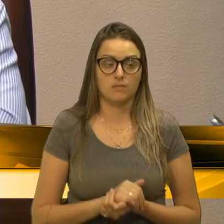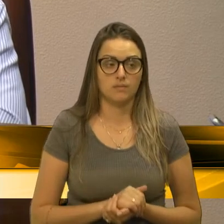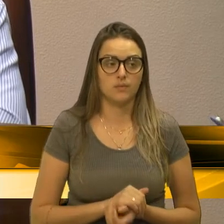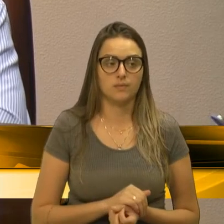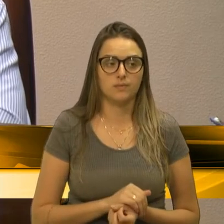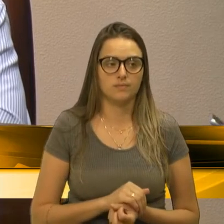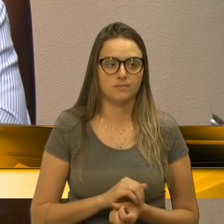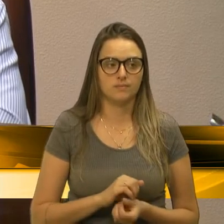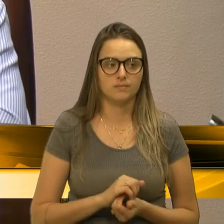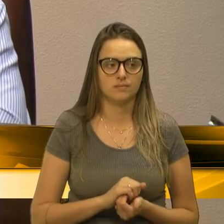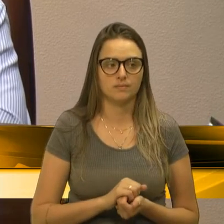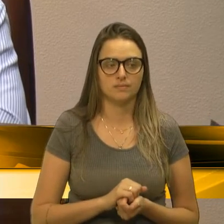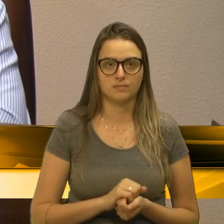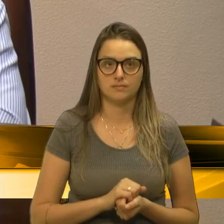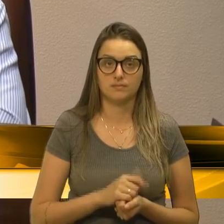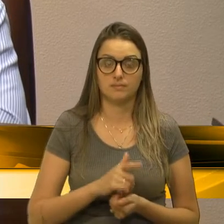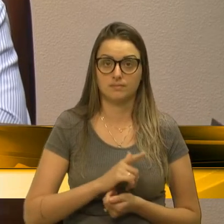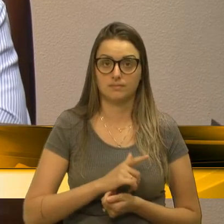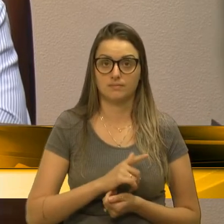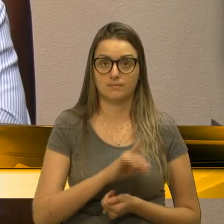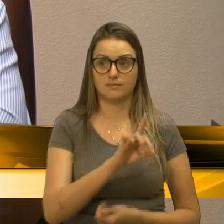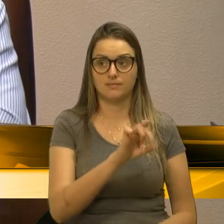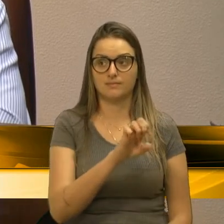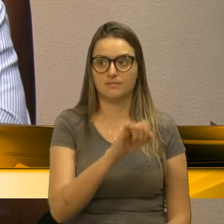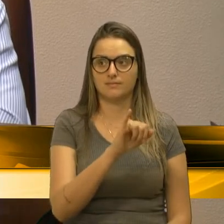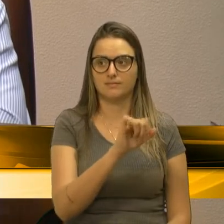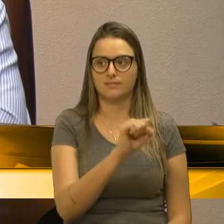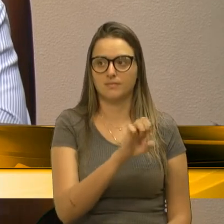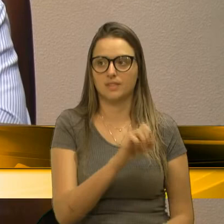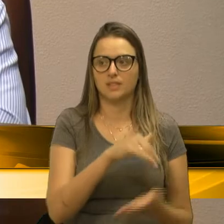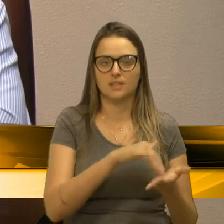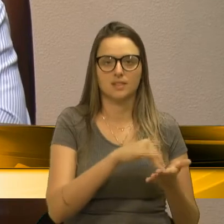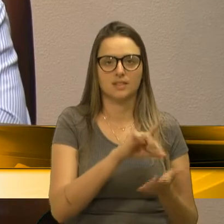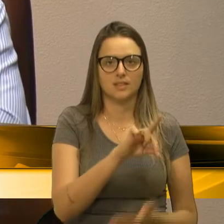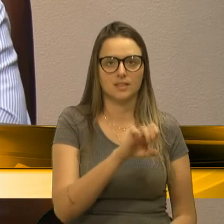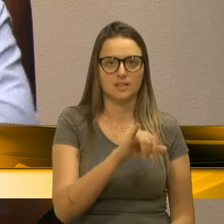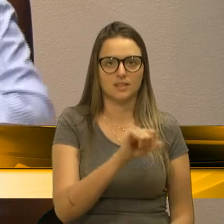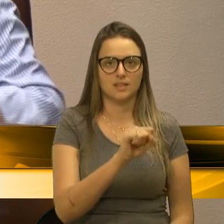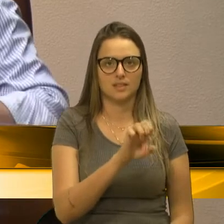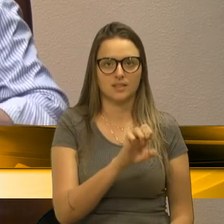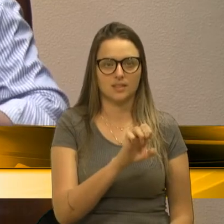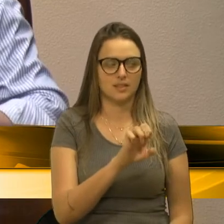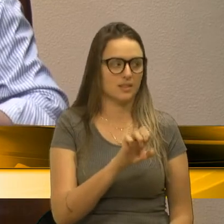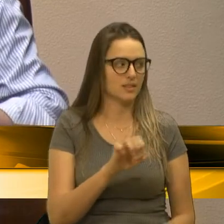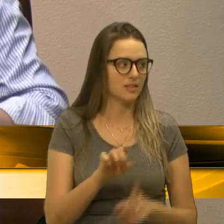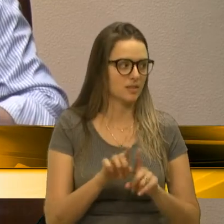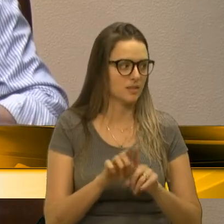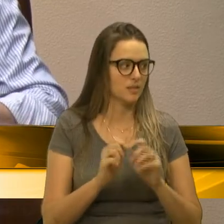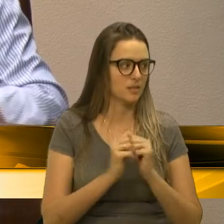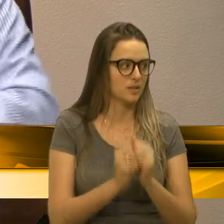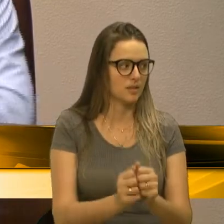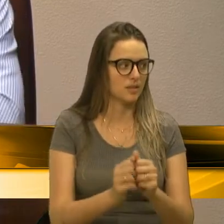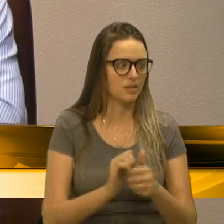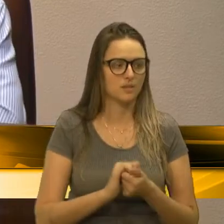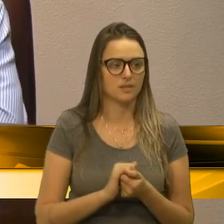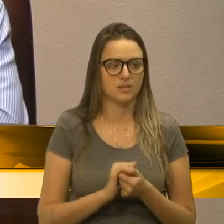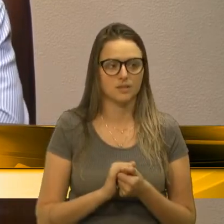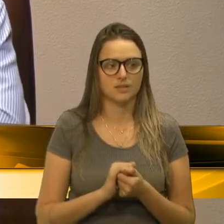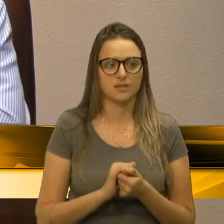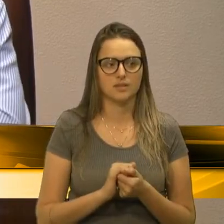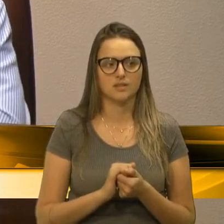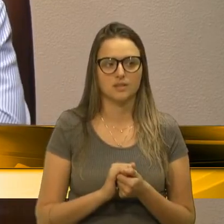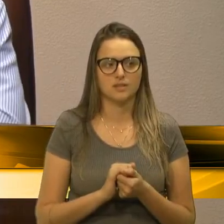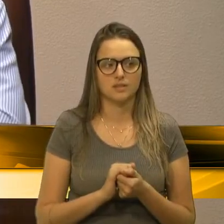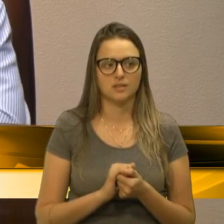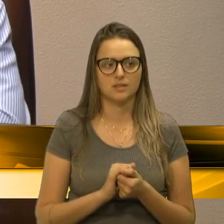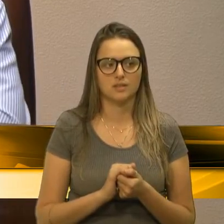Pavian. Desculpa, é doutora Deise. Bom, a secretária Deise de Saúde, na época dela, então, me convidaram para ser conselheira do